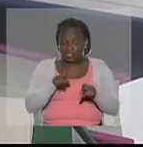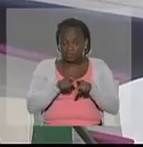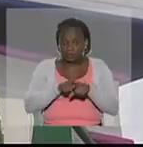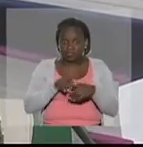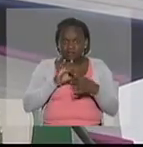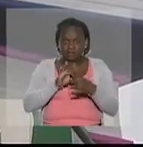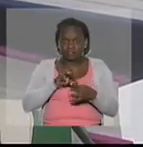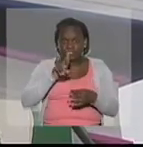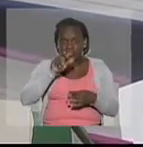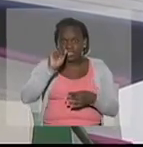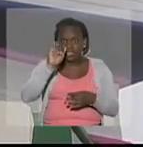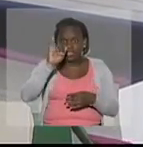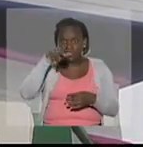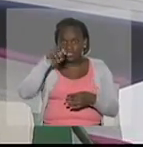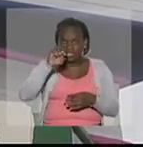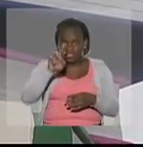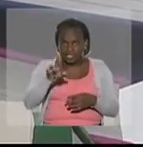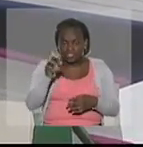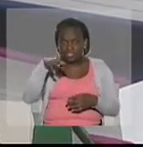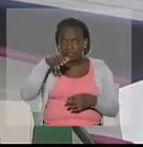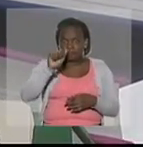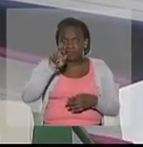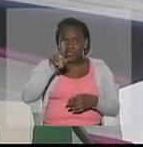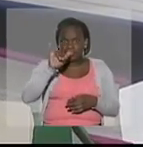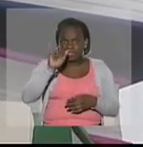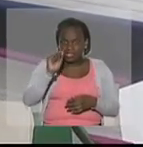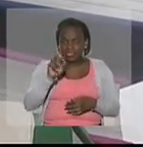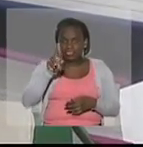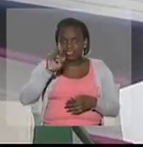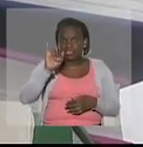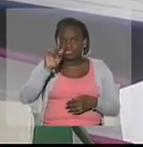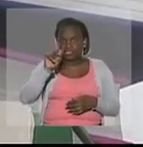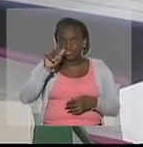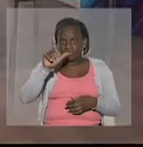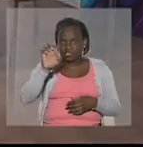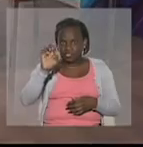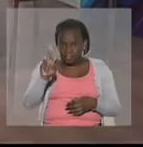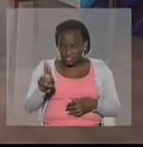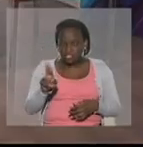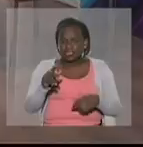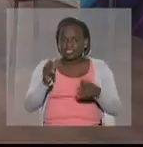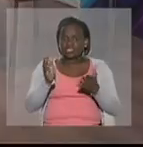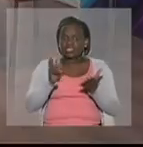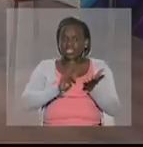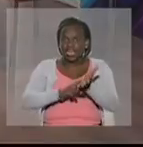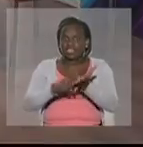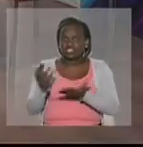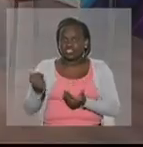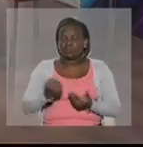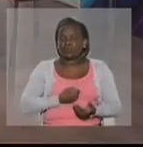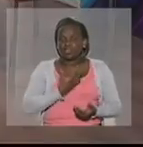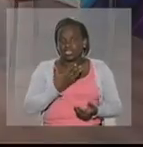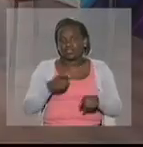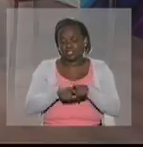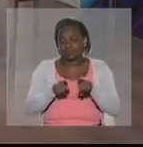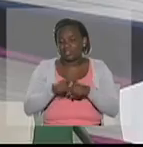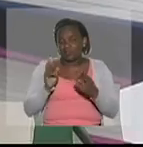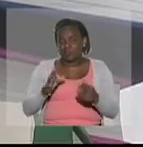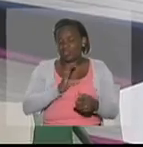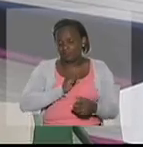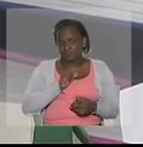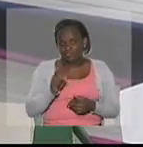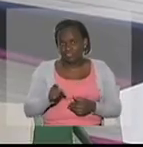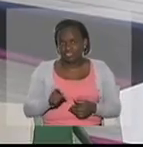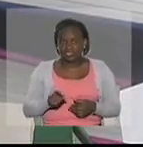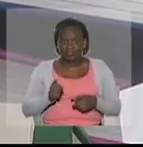teve uma Maria e eu também tive uma relação com heer no cartas ao Jovem poeta que é onde